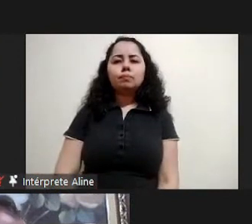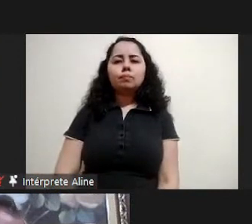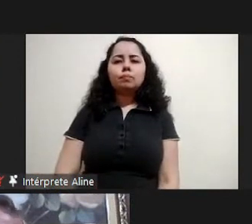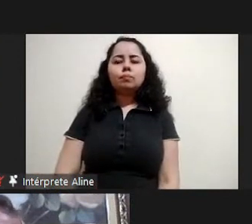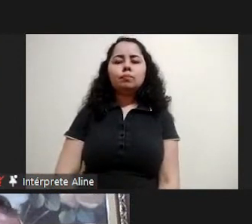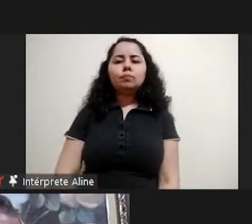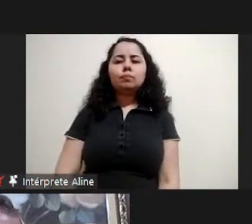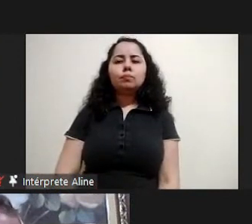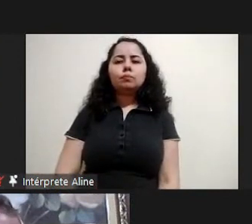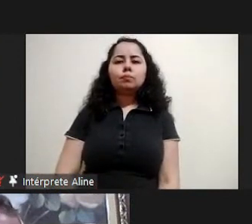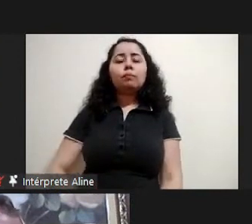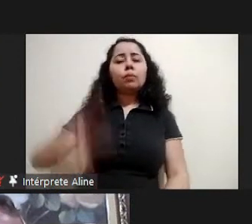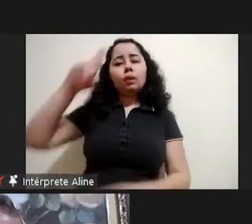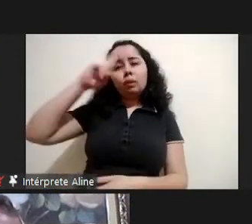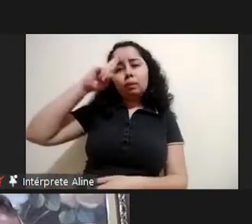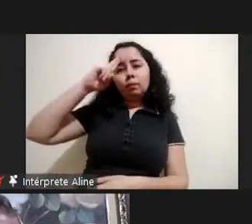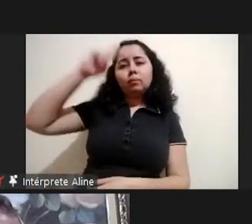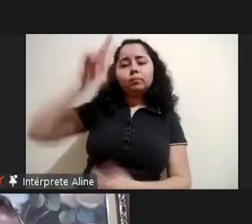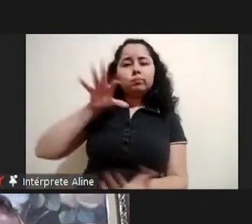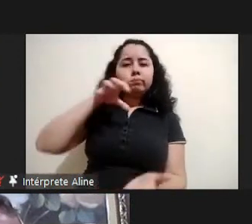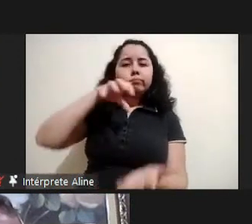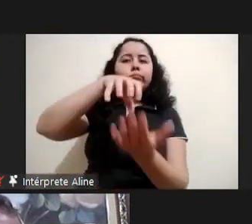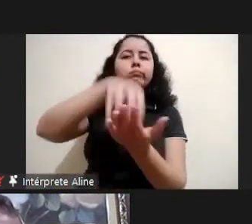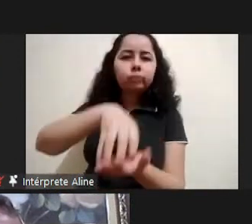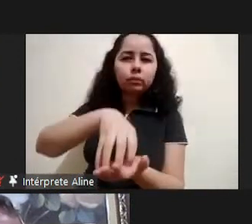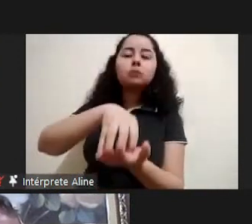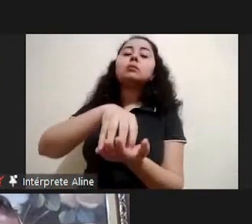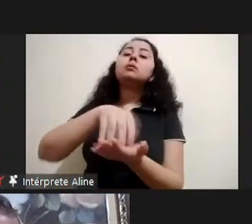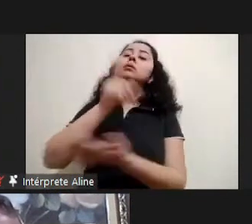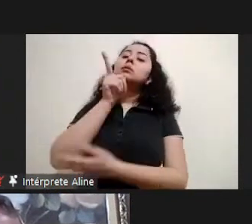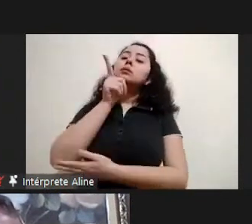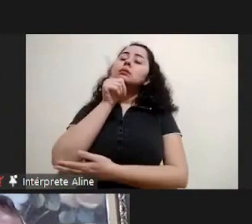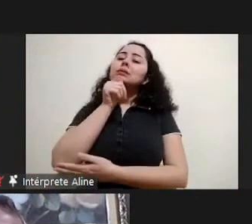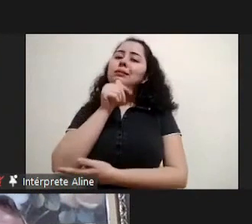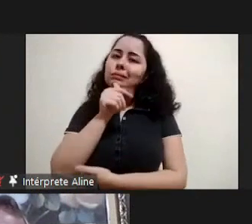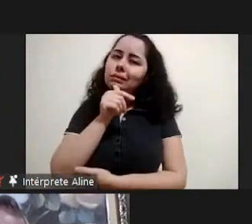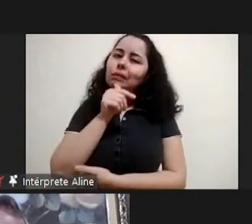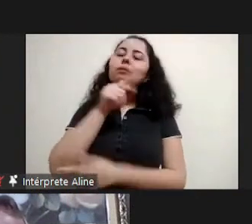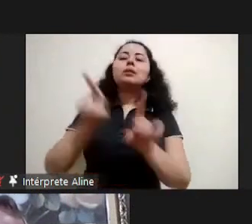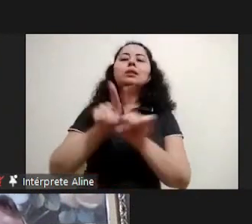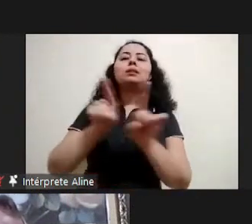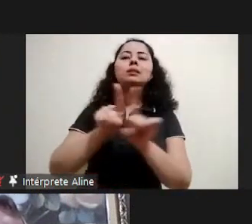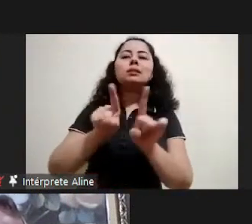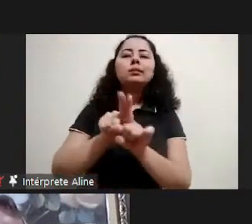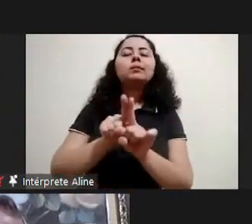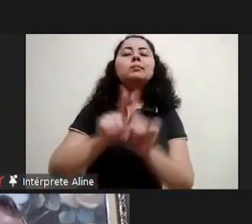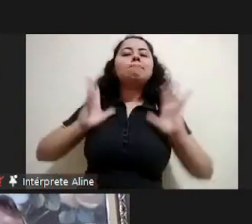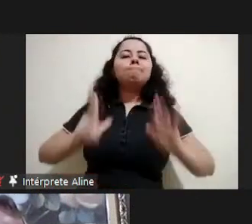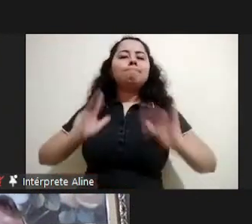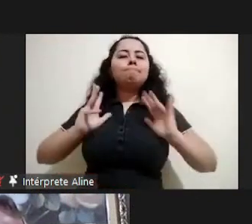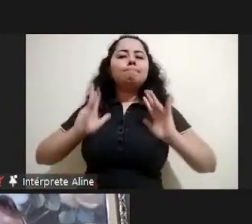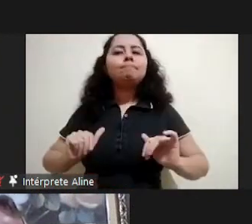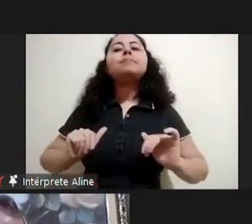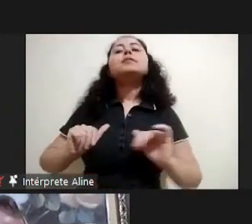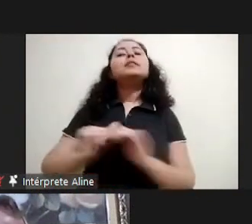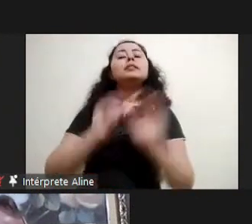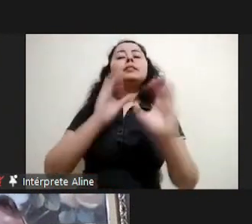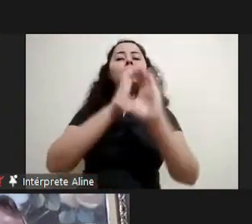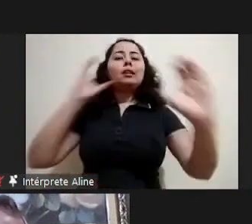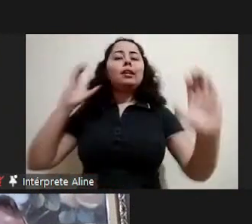Foi chefe do Departamento de Hidráulica e Saneamento, hoje Departamento de Engenharia Sanitária e Ambiental, por alguns